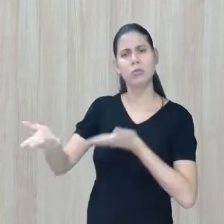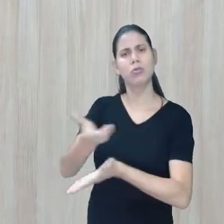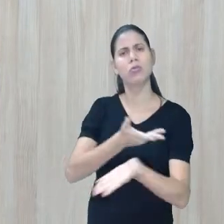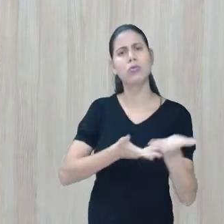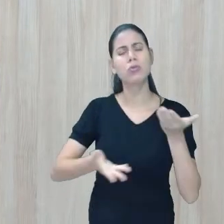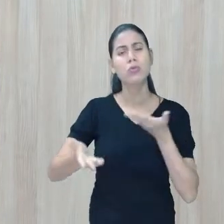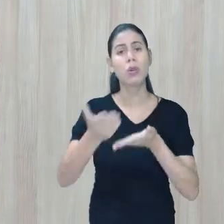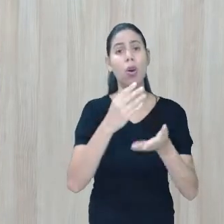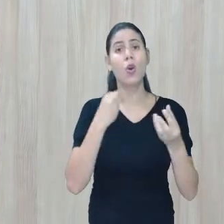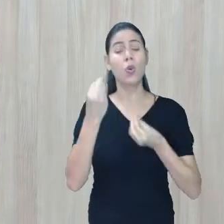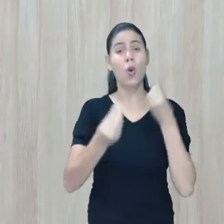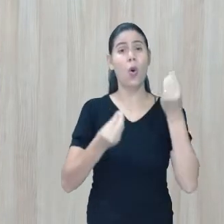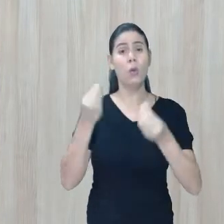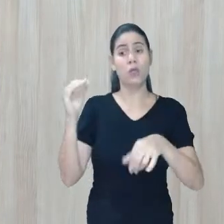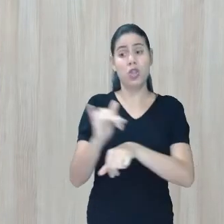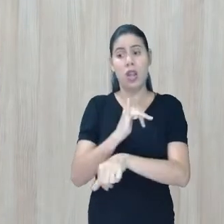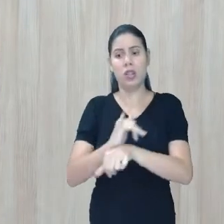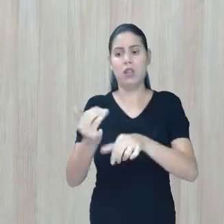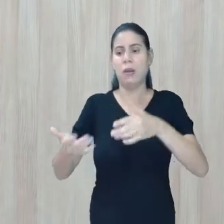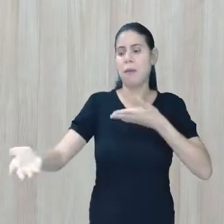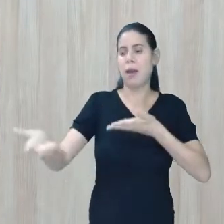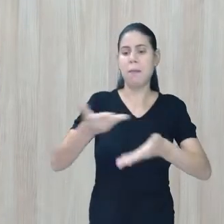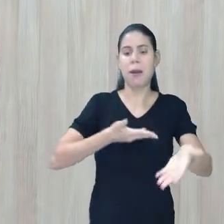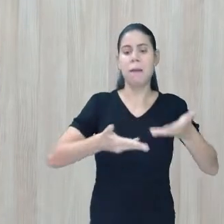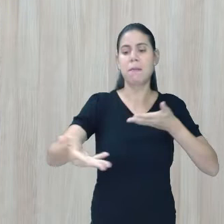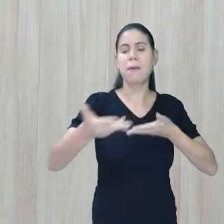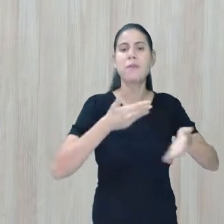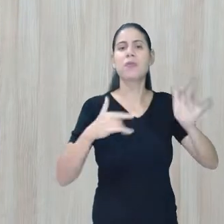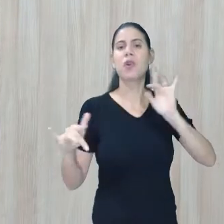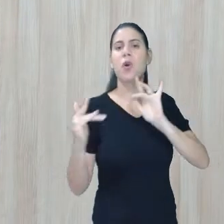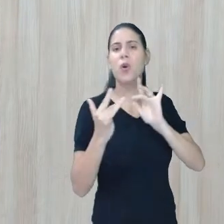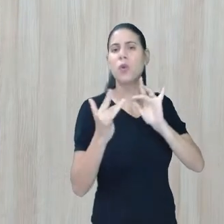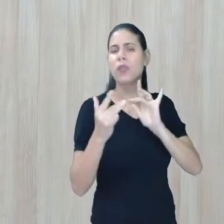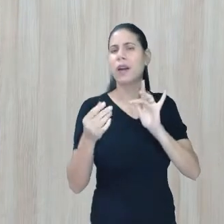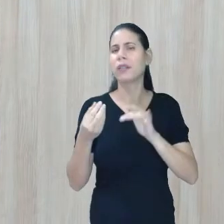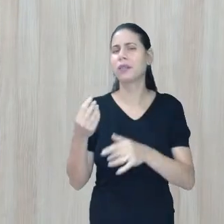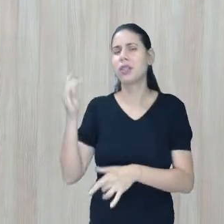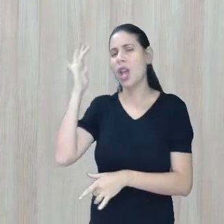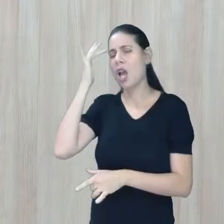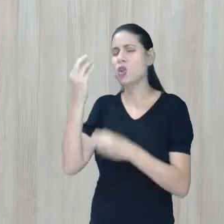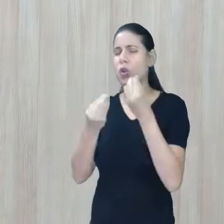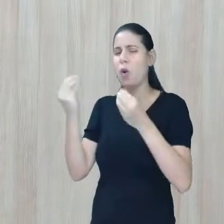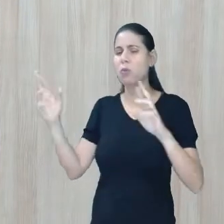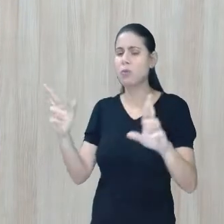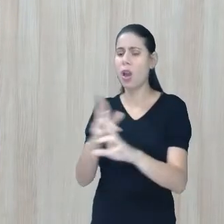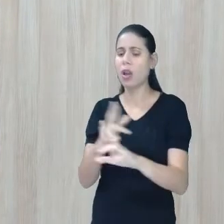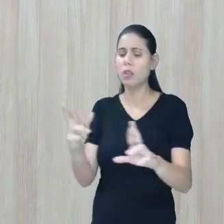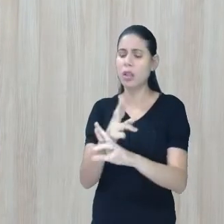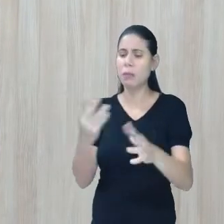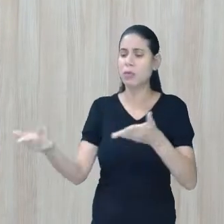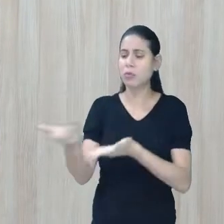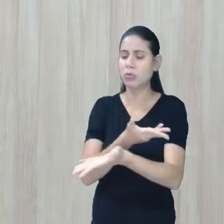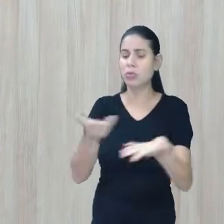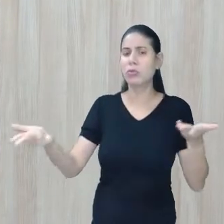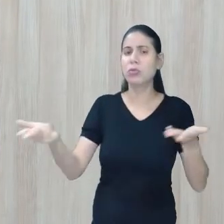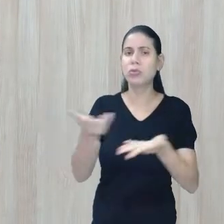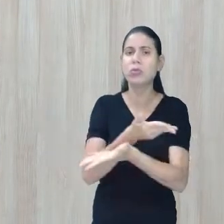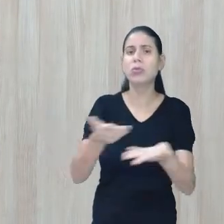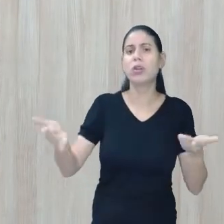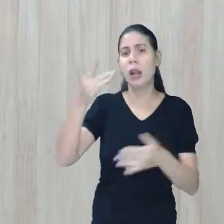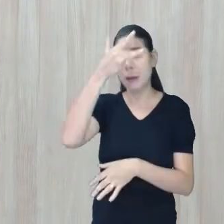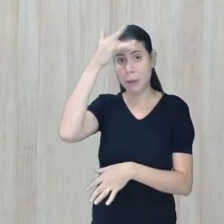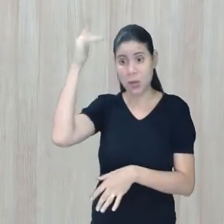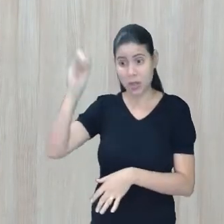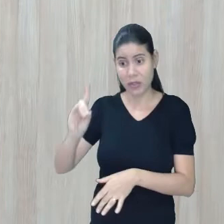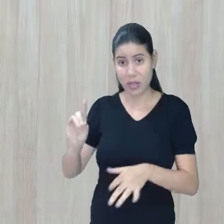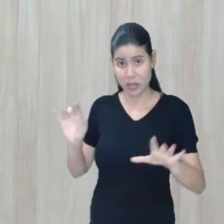é a melhor interação, o que é que você percebe desse relacionamento, de como interagir com a pessoa com deficiência nesse contexto